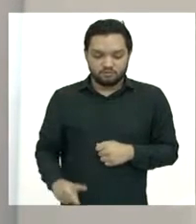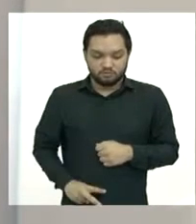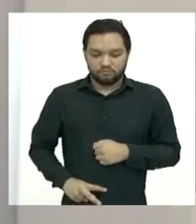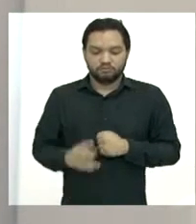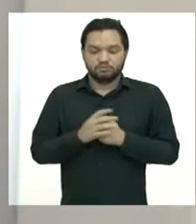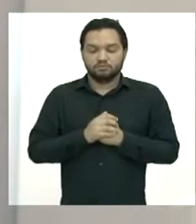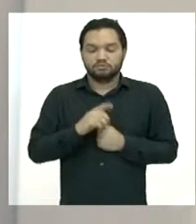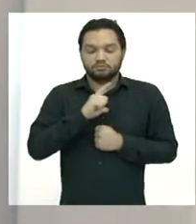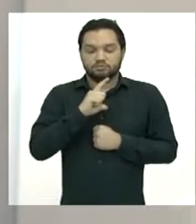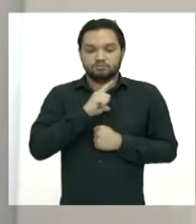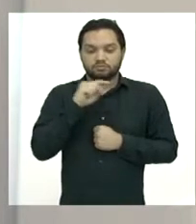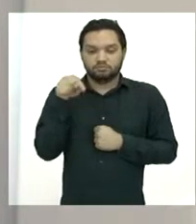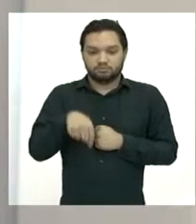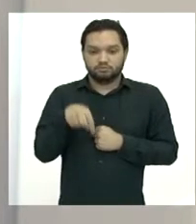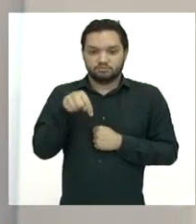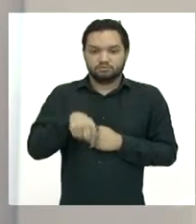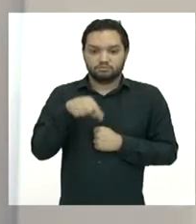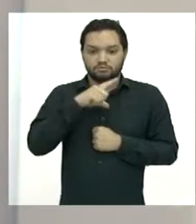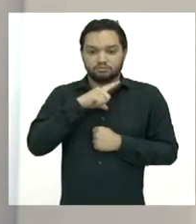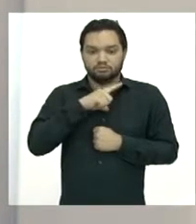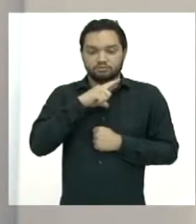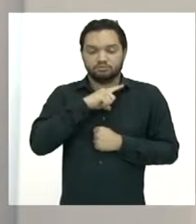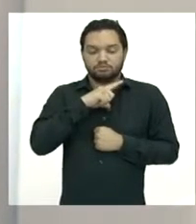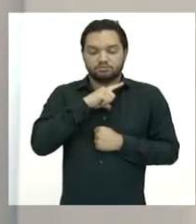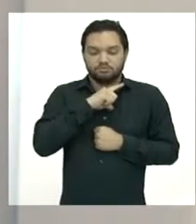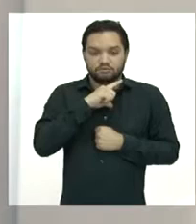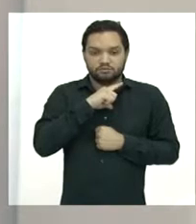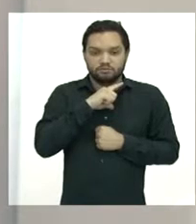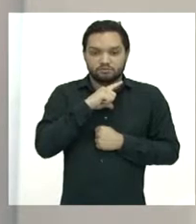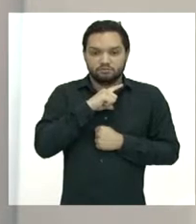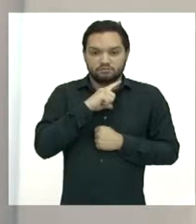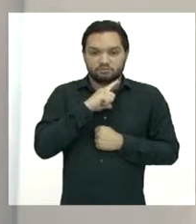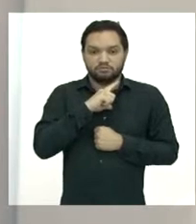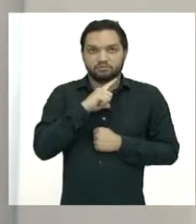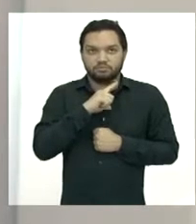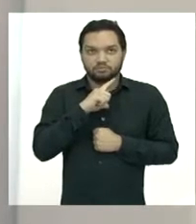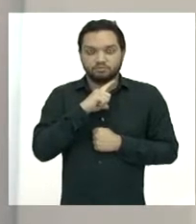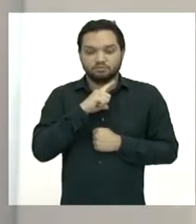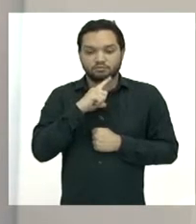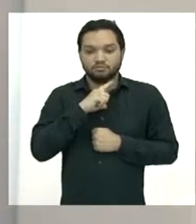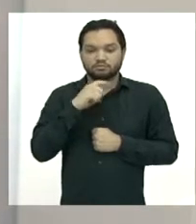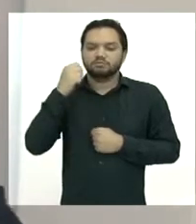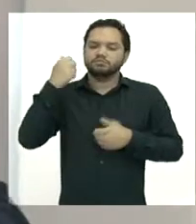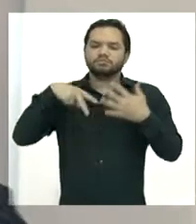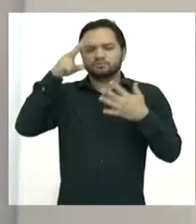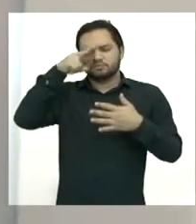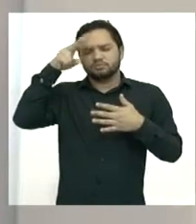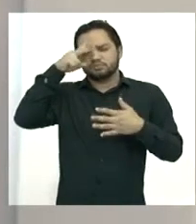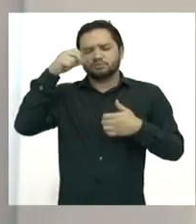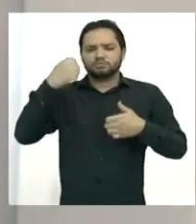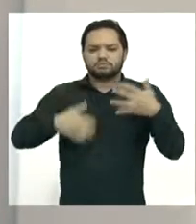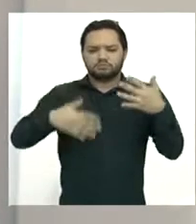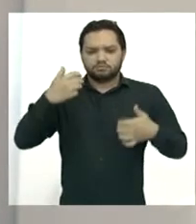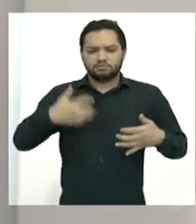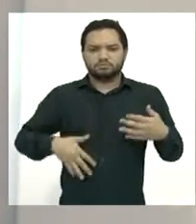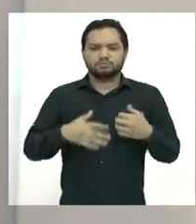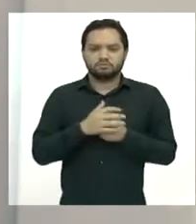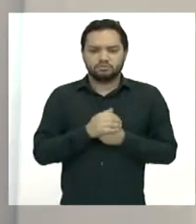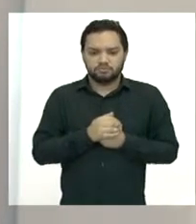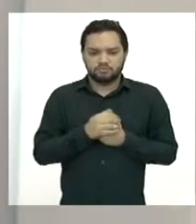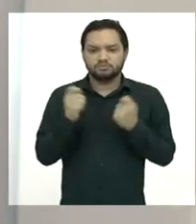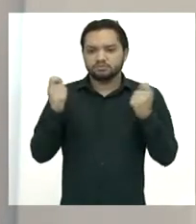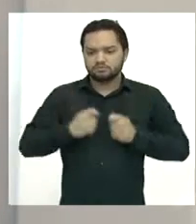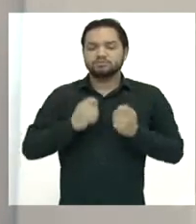gente tem aqui uma vasta, vamos dizer assim, história para contar. Acho que todo mundo conseguiria contar